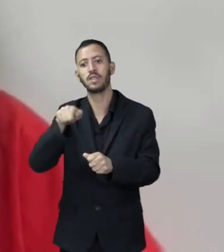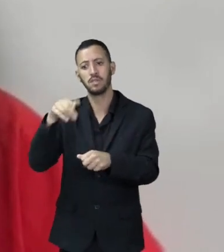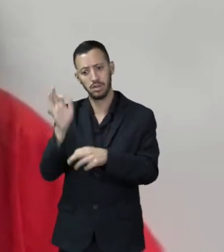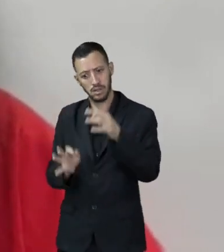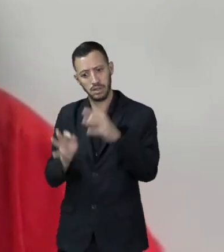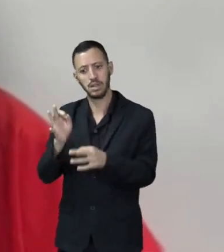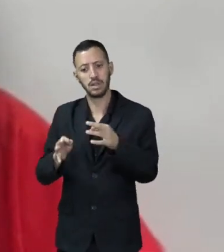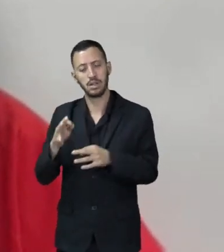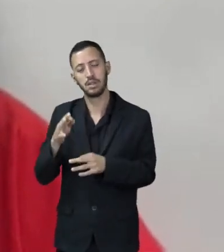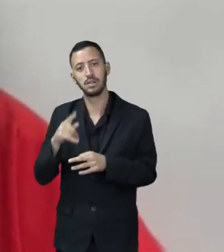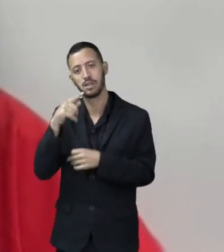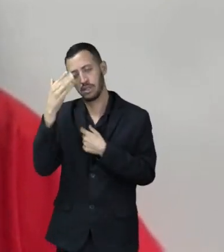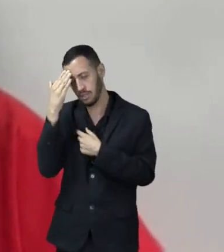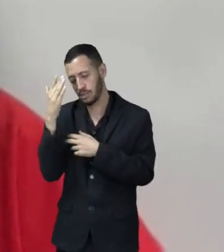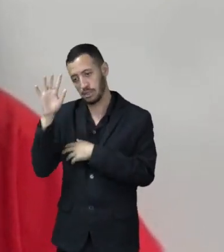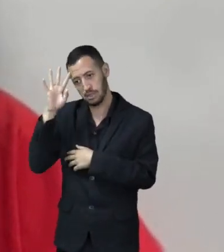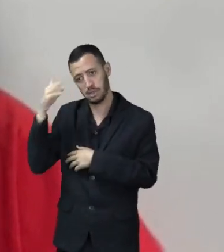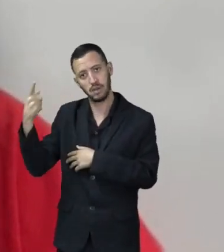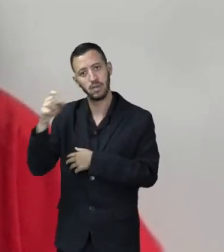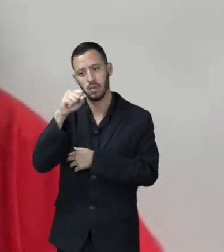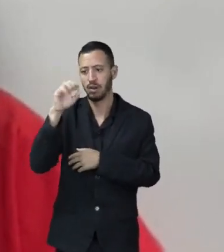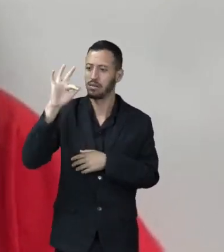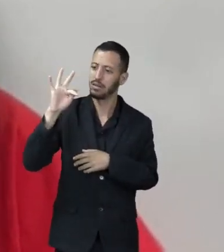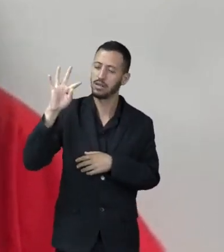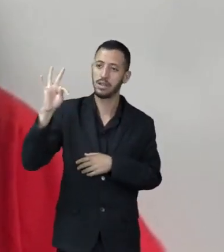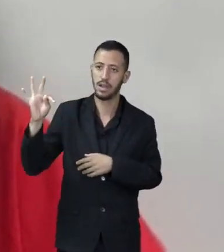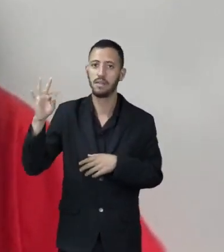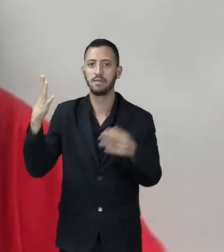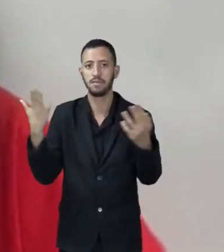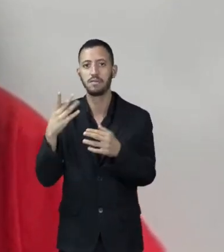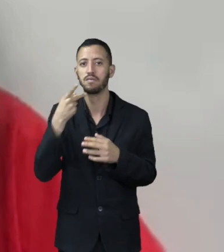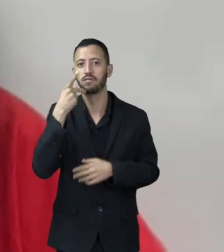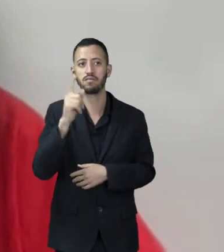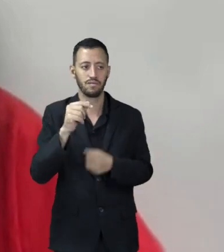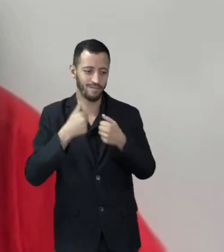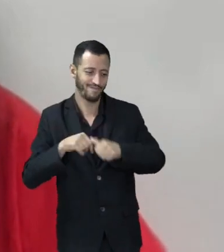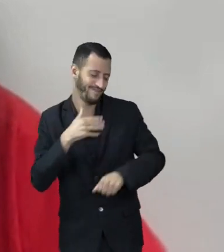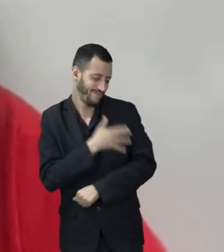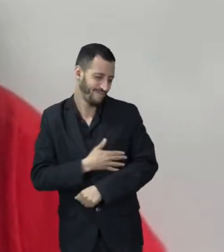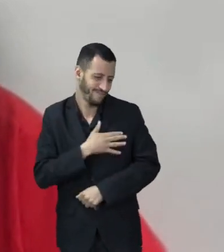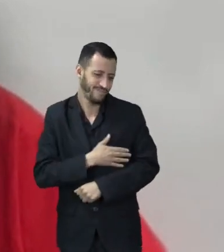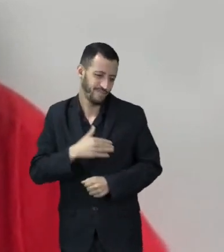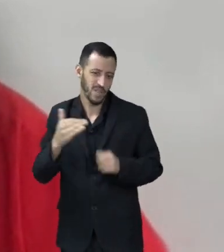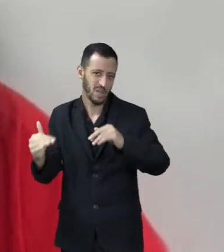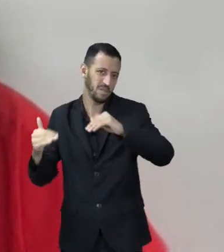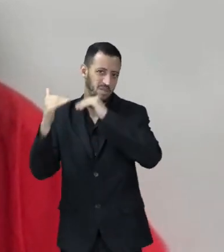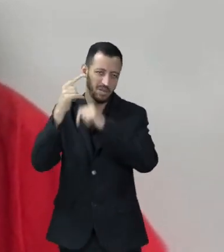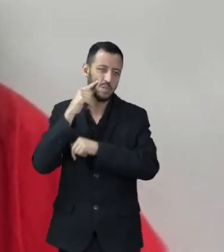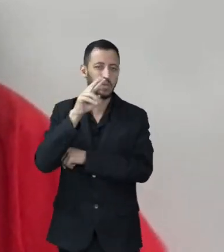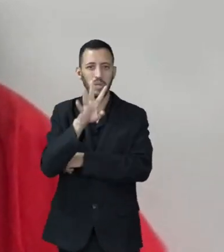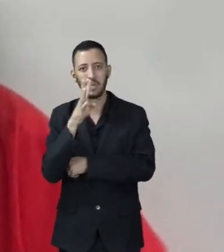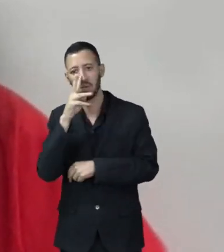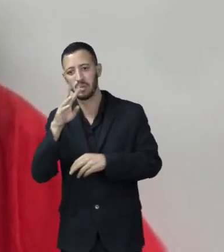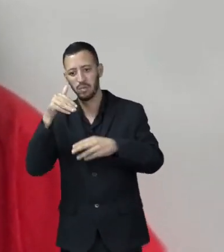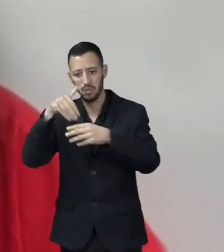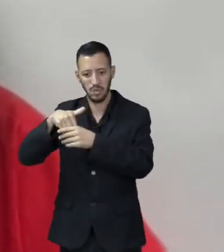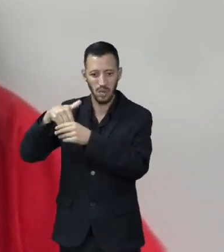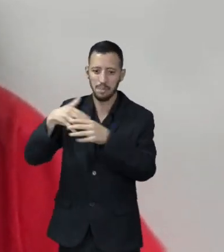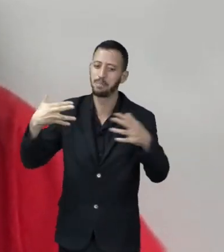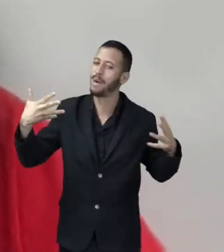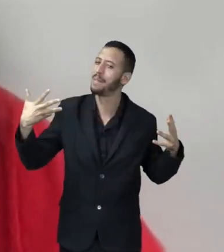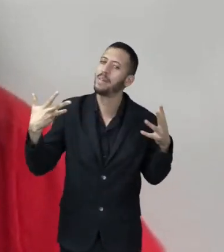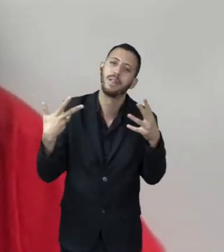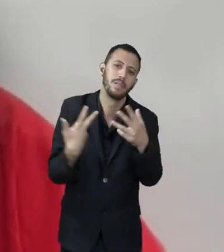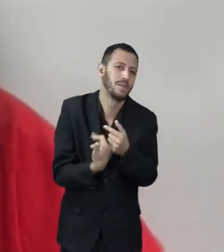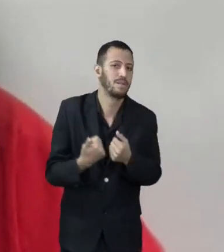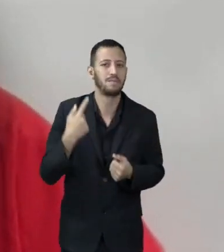justiça, graças a essa decisão do Supremo Tribunal Federal, e eu tive o prazer de estar dentro da corte, assistir aqueles votos maravilhosos